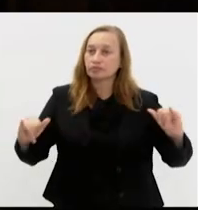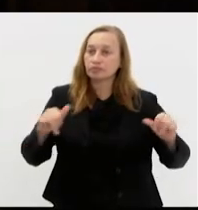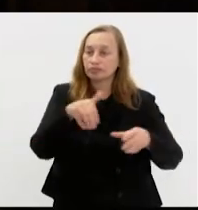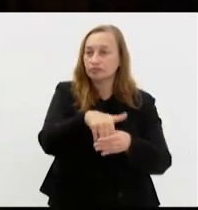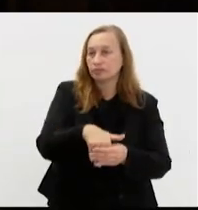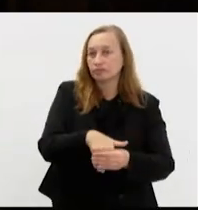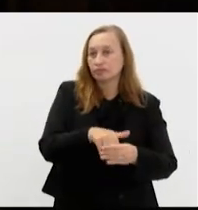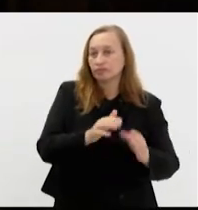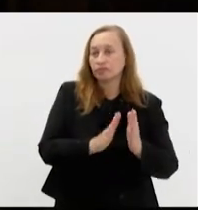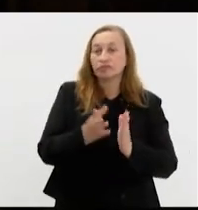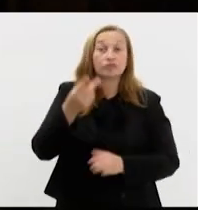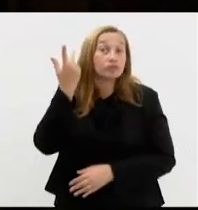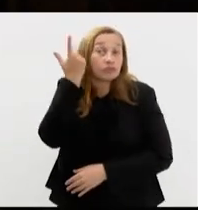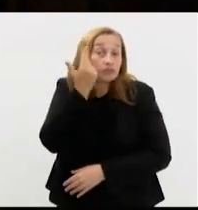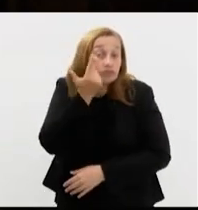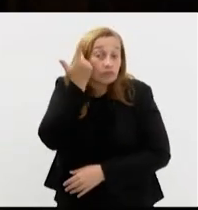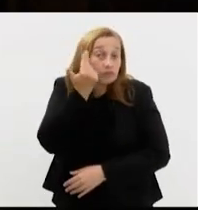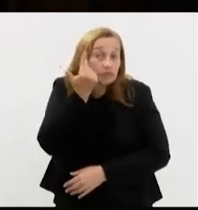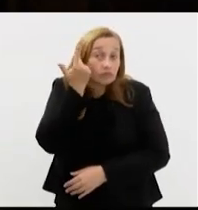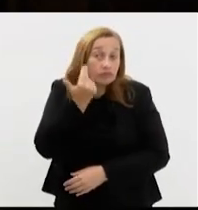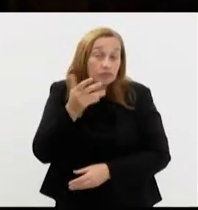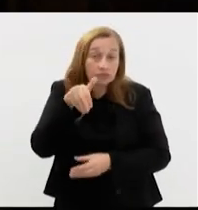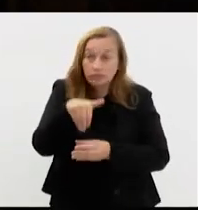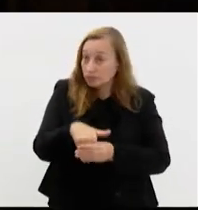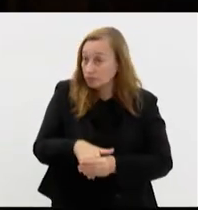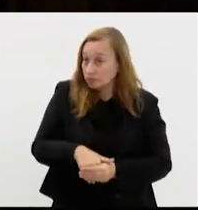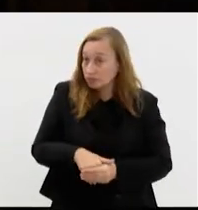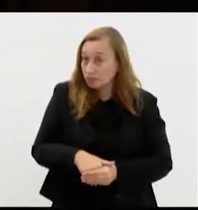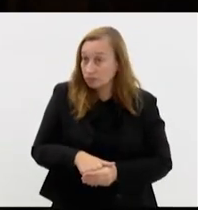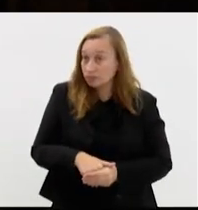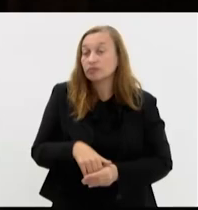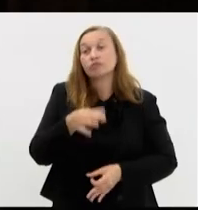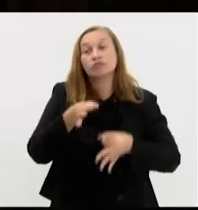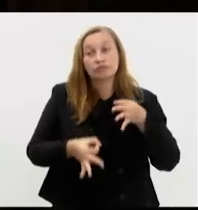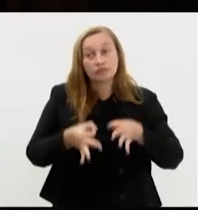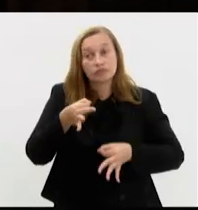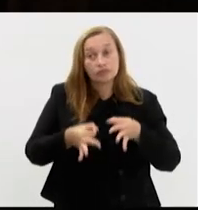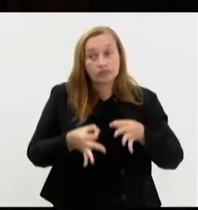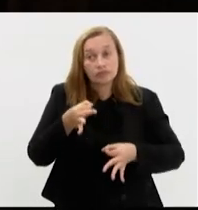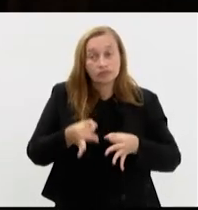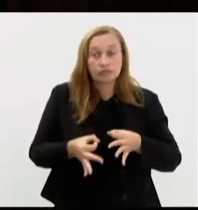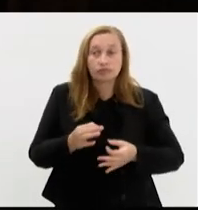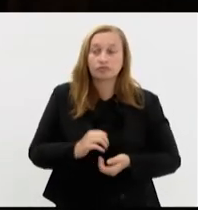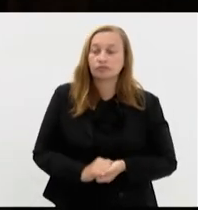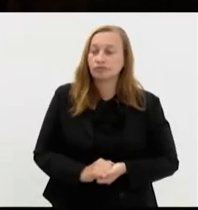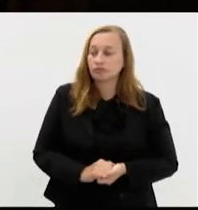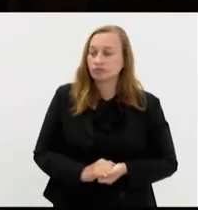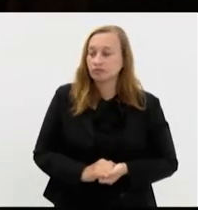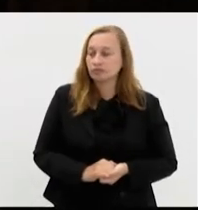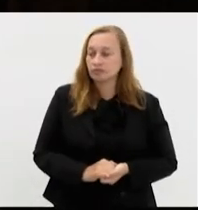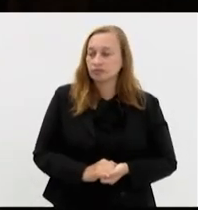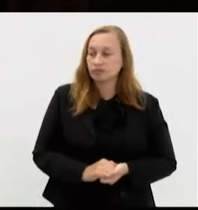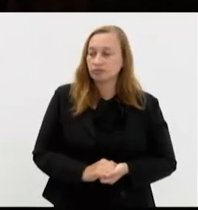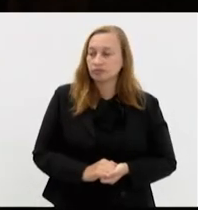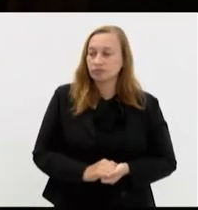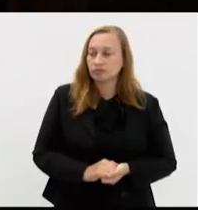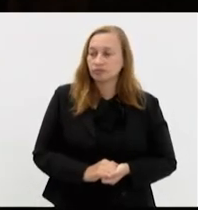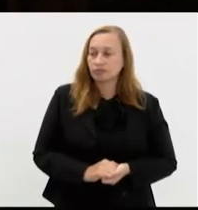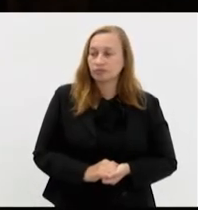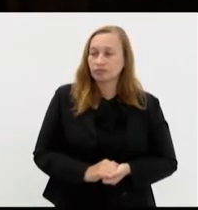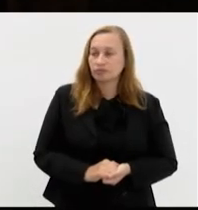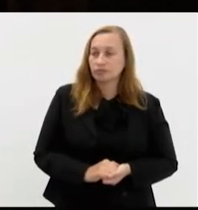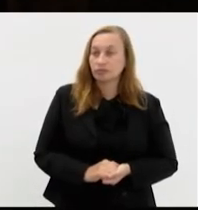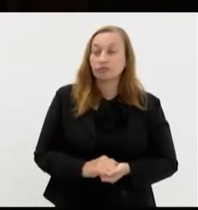numa normativa votada pela justiça eleitoral vejam os senhores